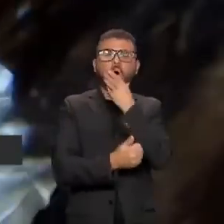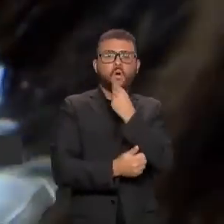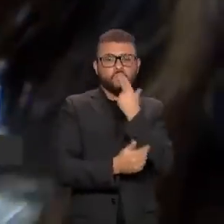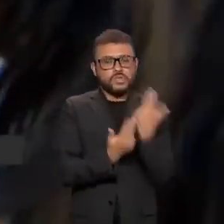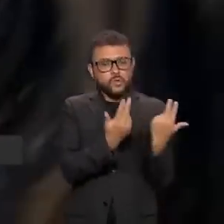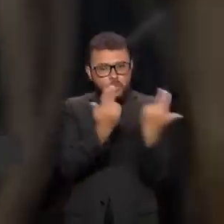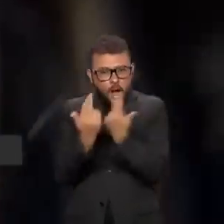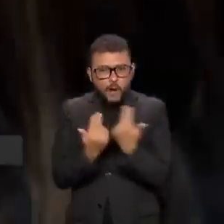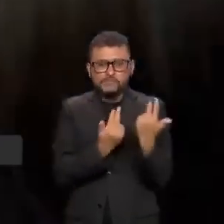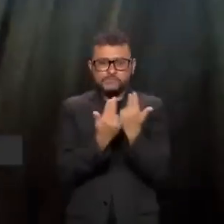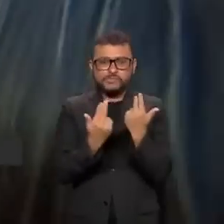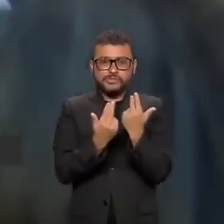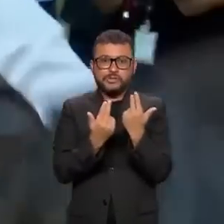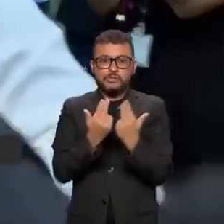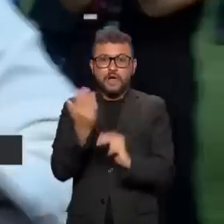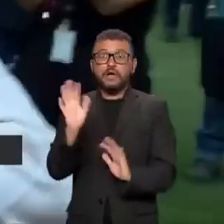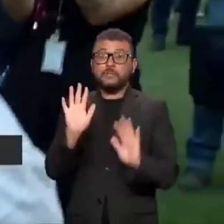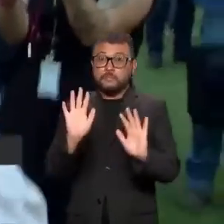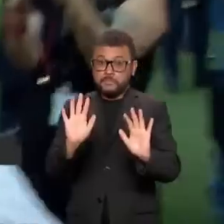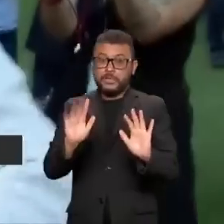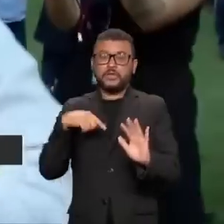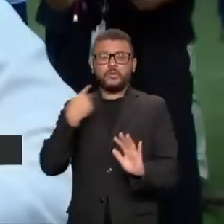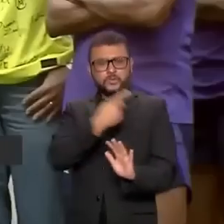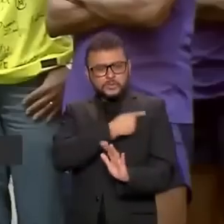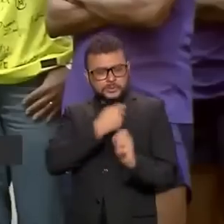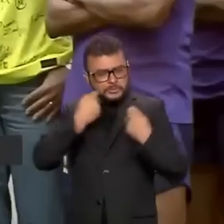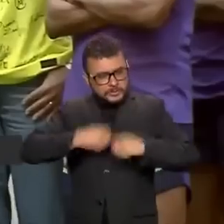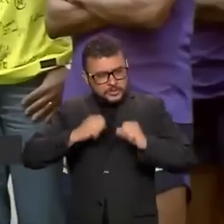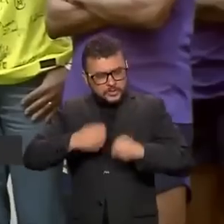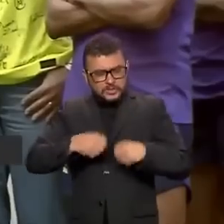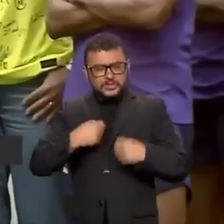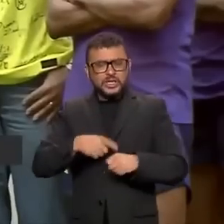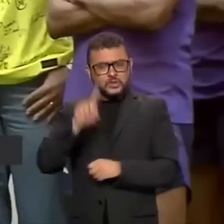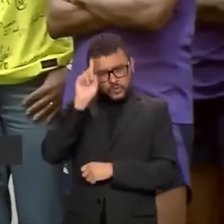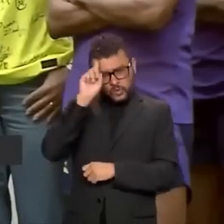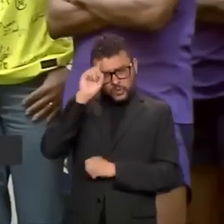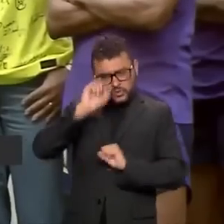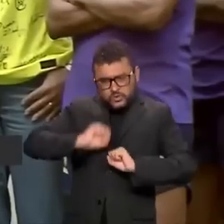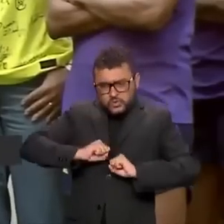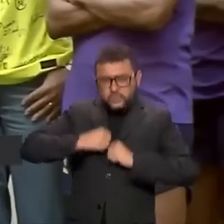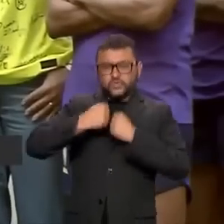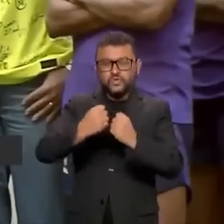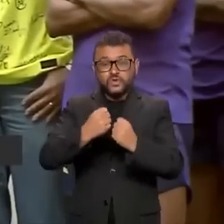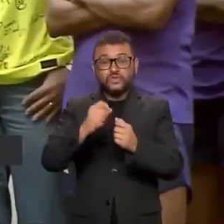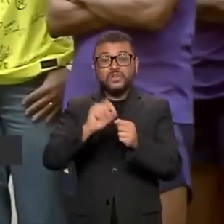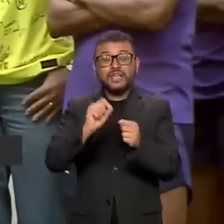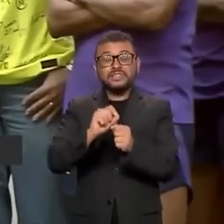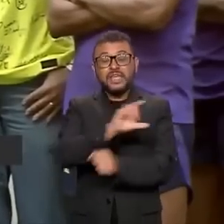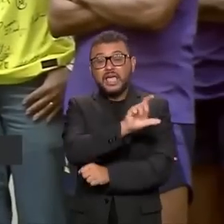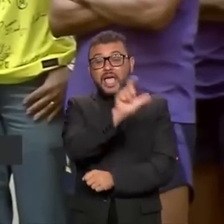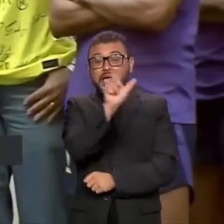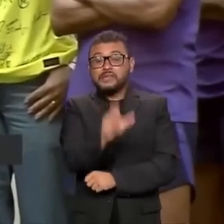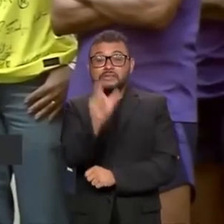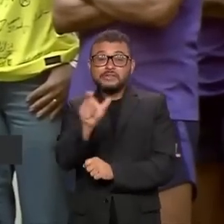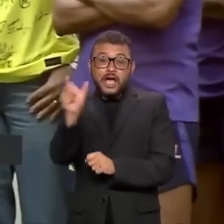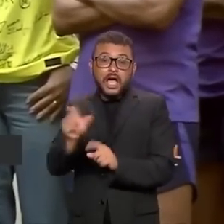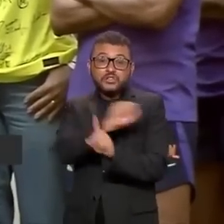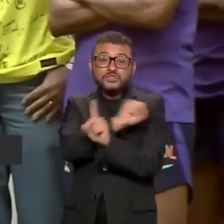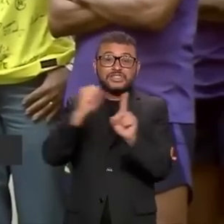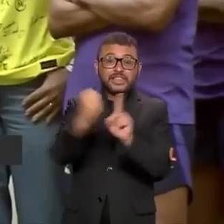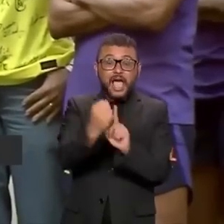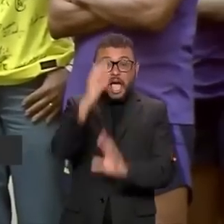sonho. É preciso que a gente... É um trabalho de politização da sociedade, é um trabalho de